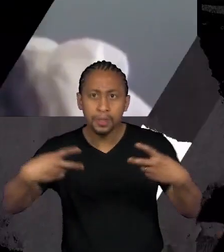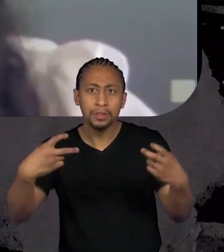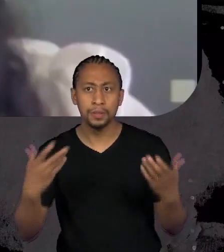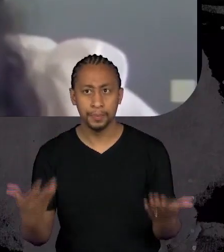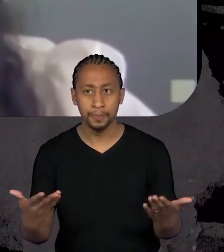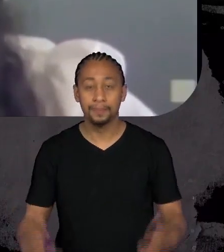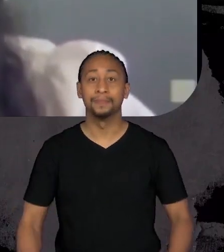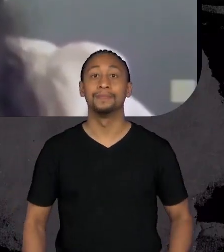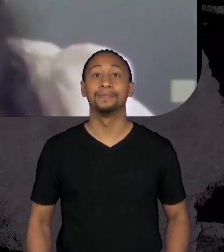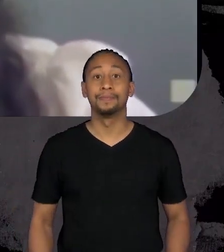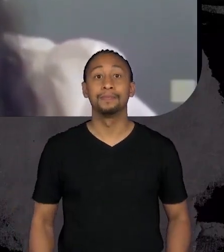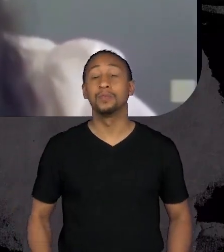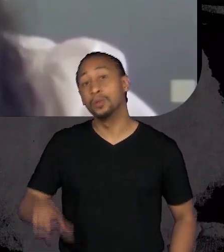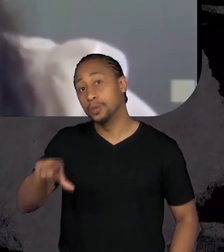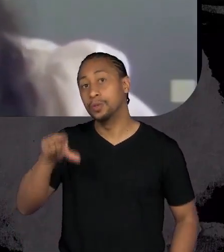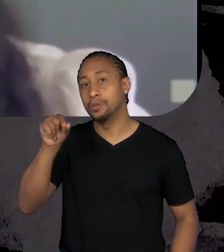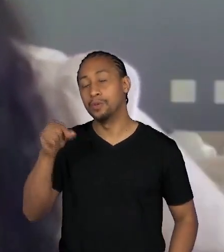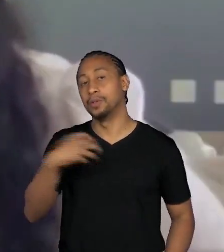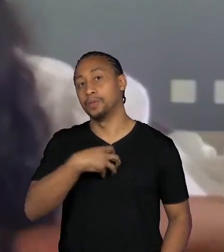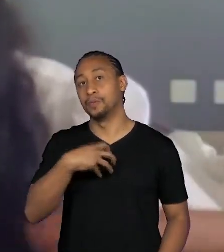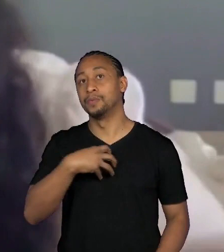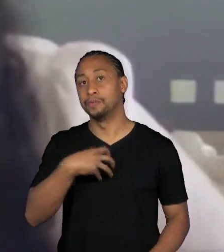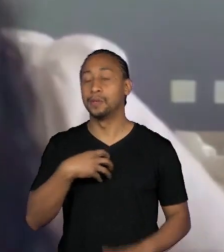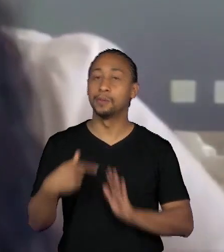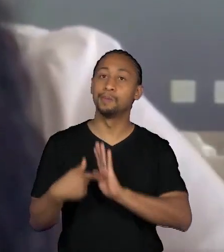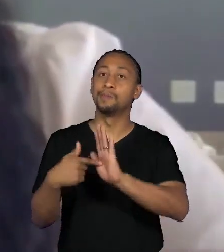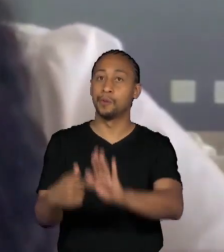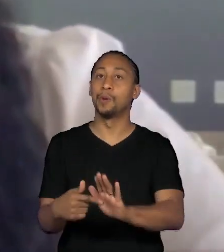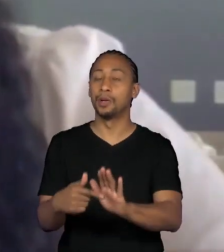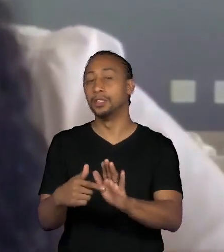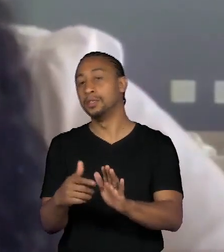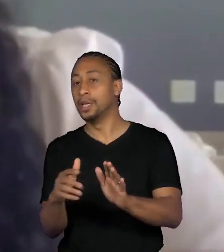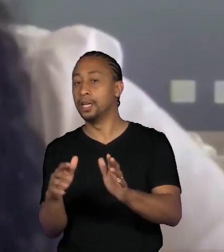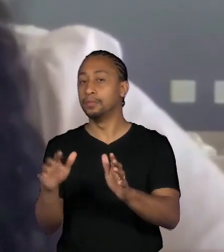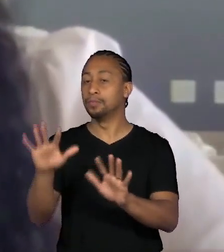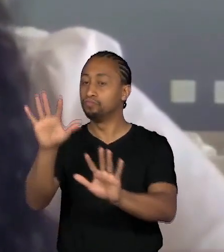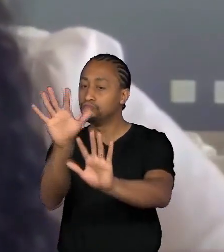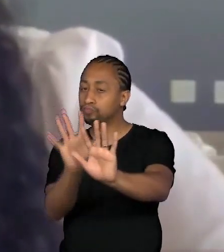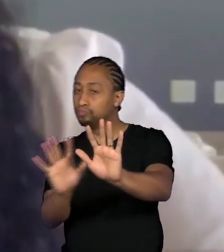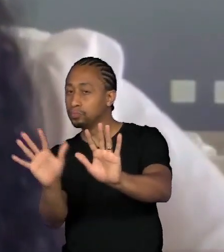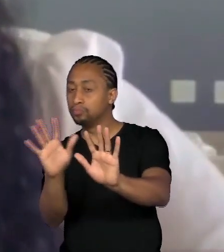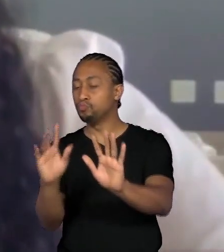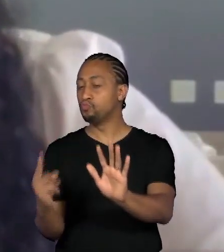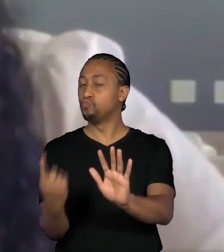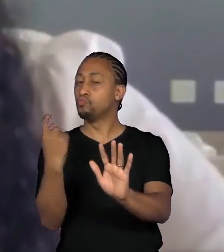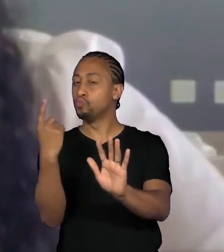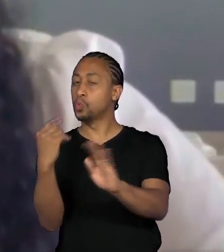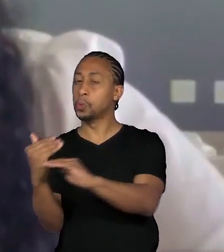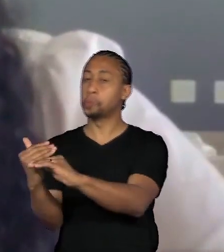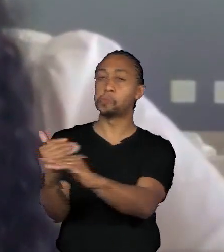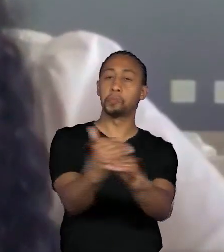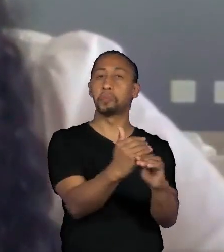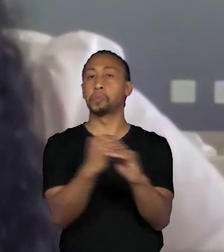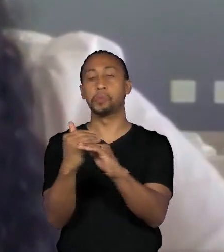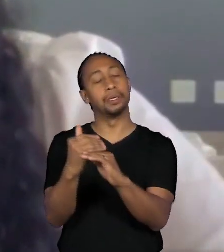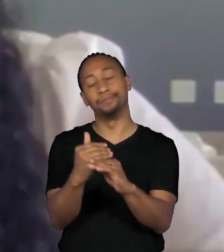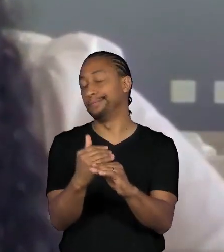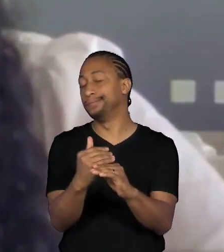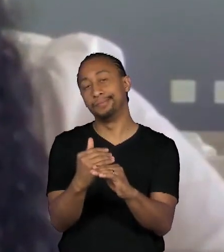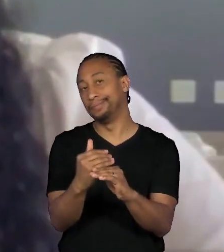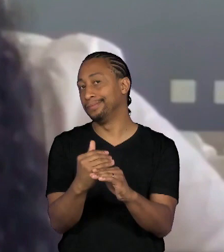uma escolha de um formato pra gente ter essa história numa linha única, né? Pra gente tentar entender um